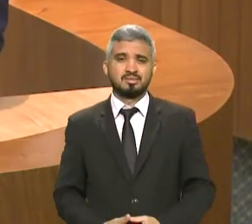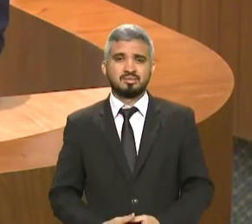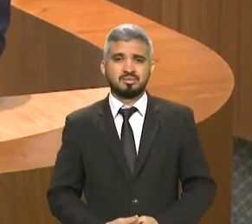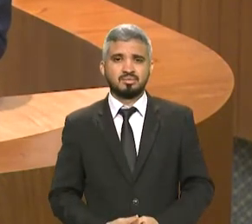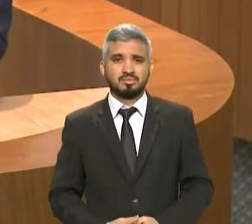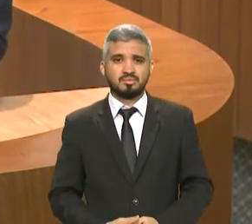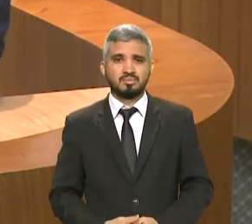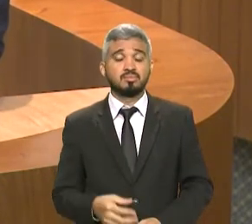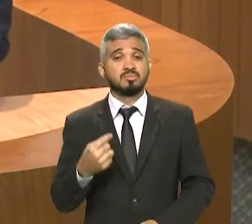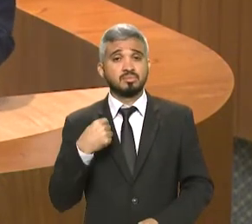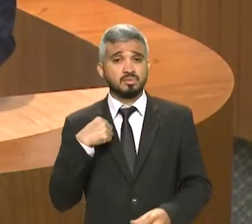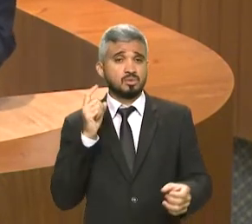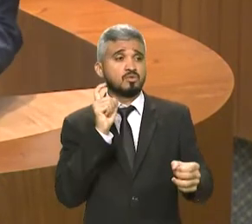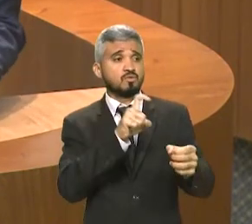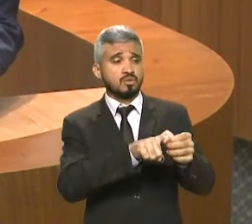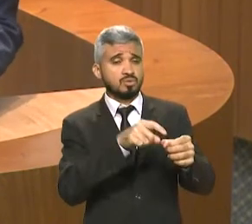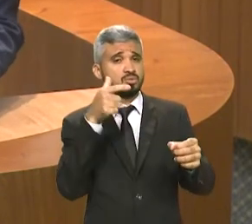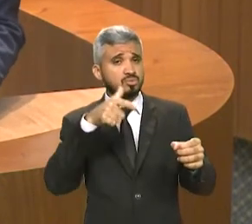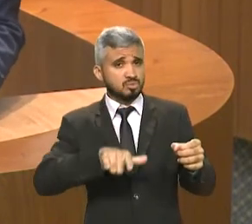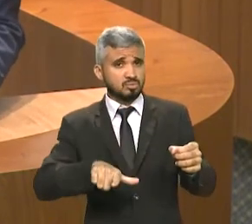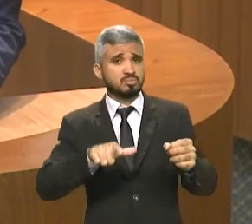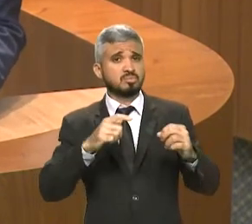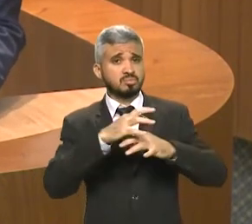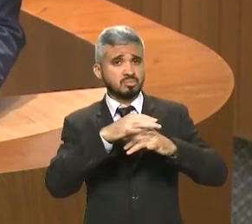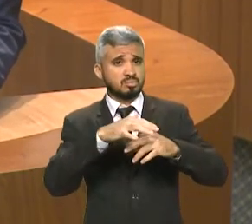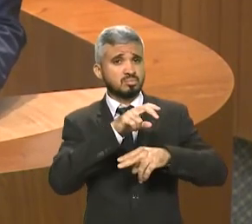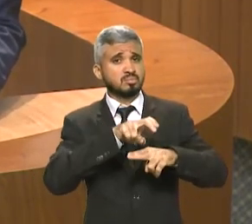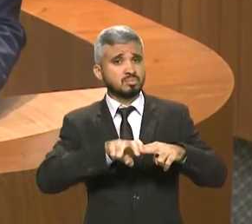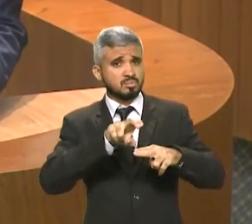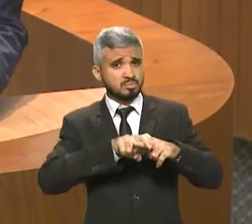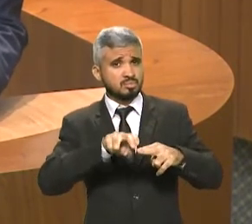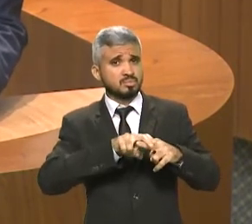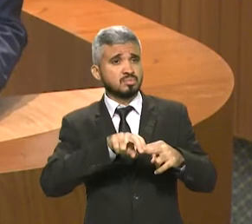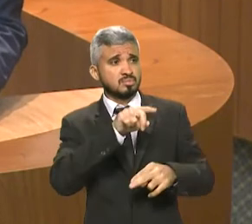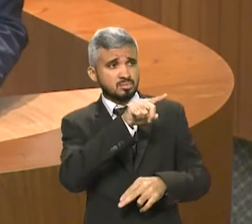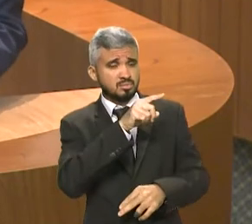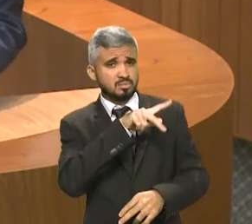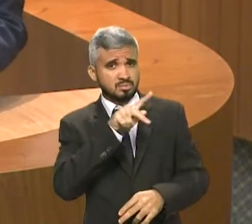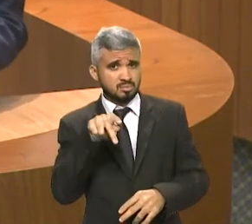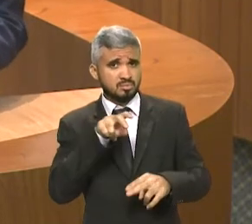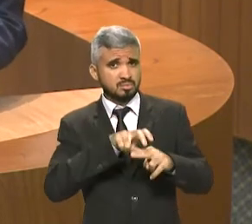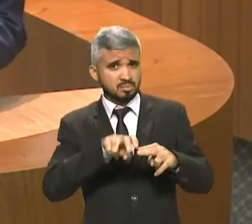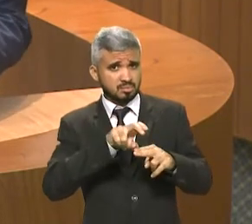Estarei voltando à cidade de Santa Inês. Professores de Santa Inês, contem com o nosso apoio.